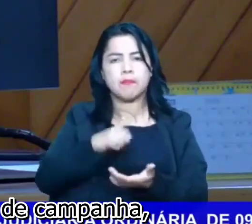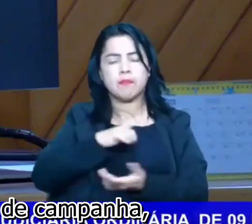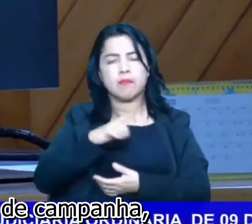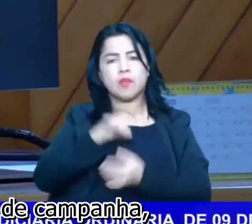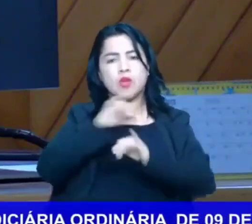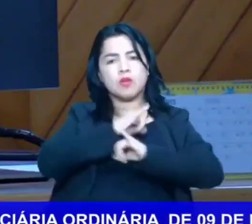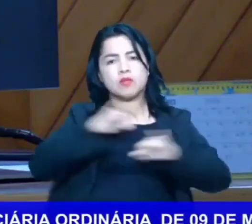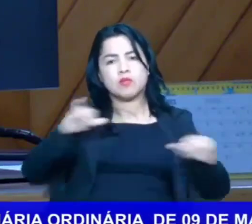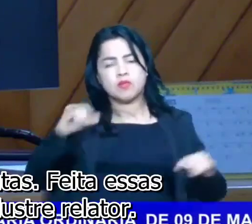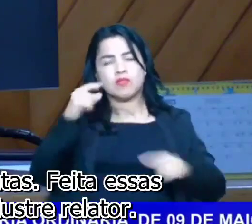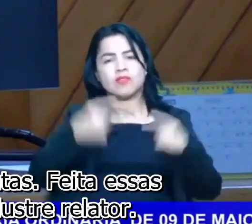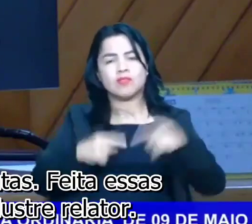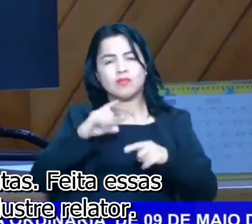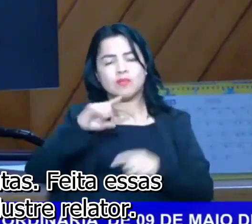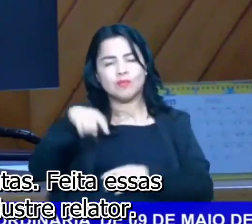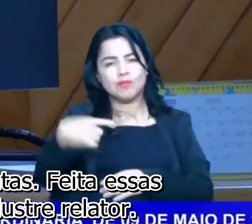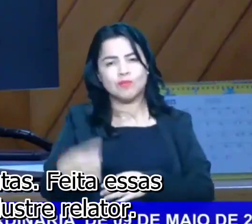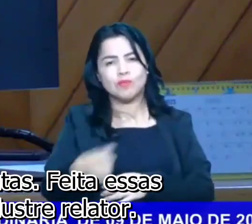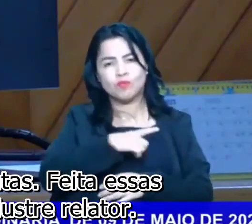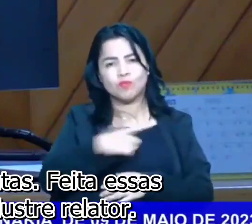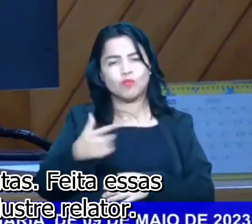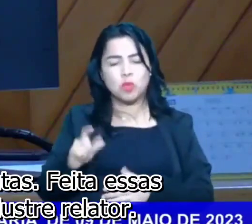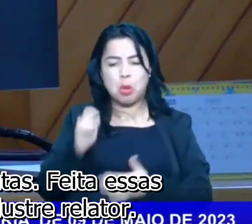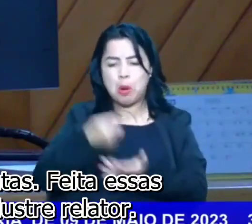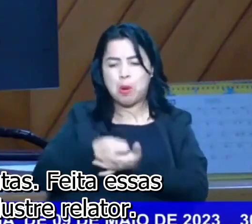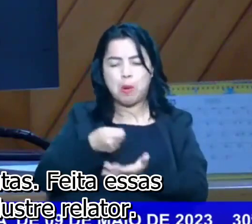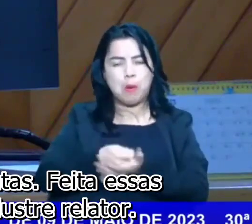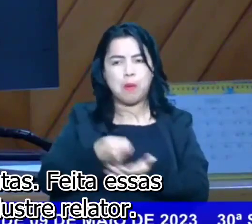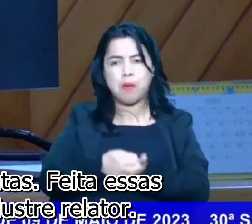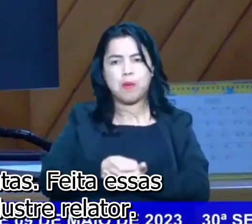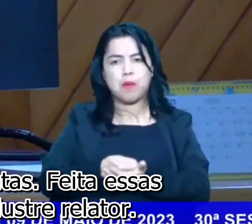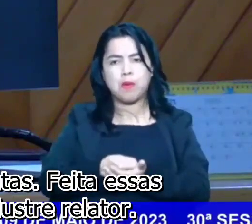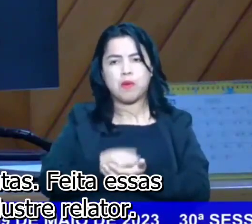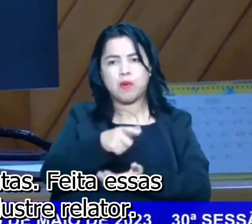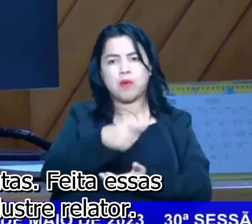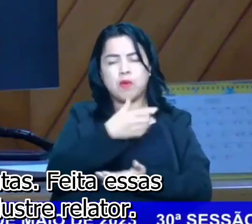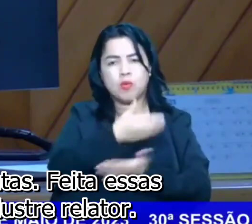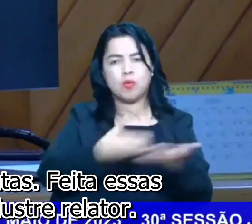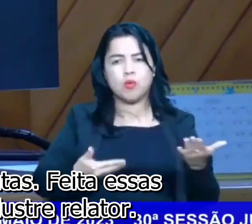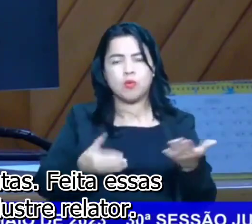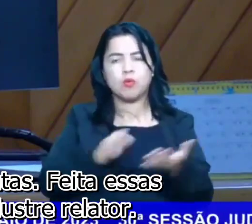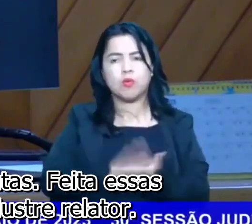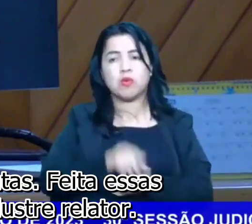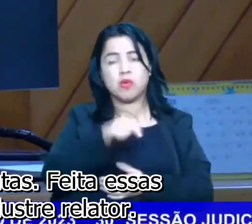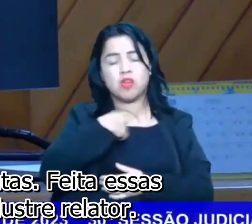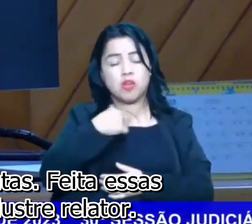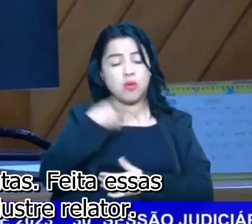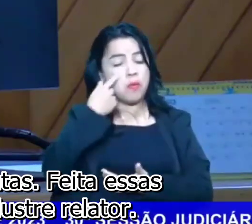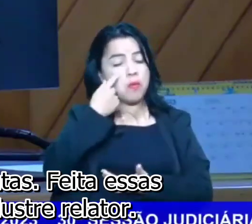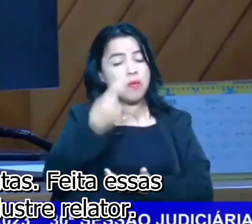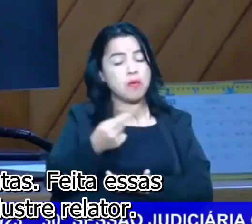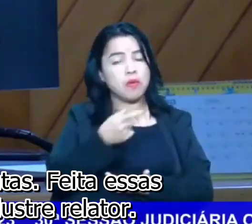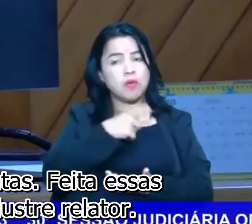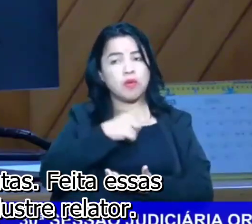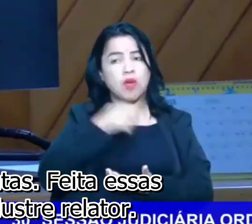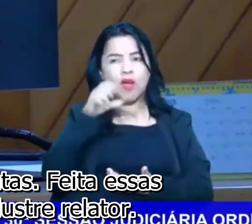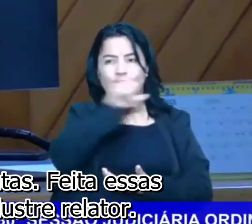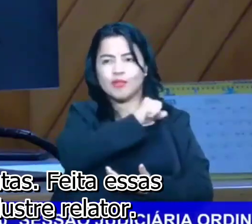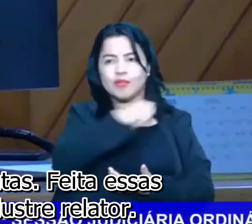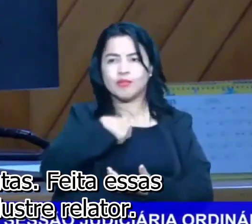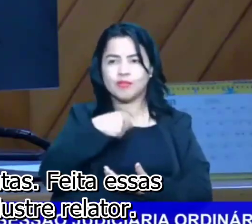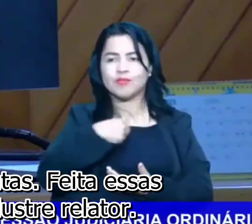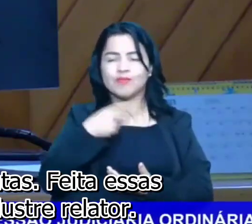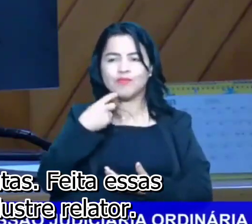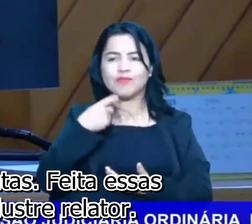de campanha, logo, não há obrigação de registro na prestação de contas. Feitas essas considerações breves, eu